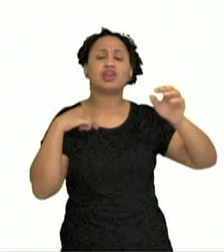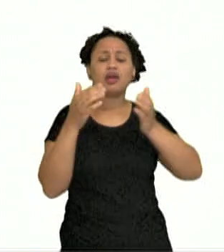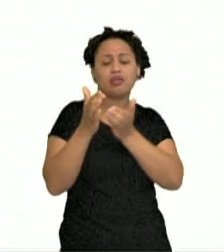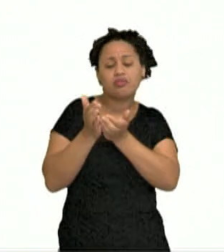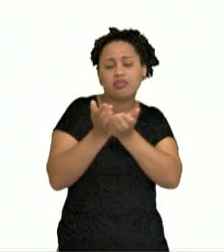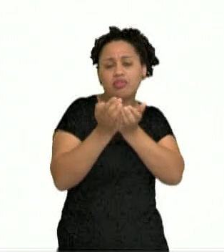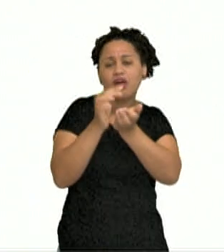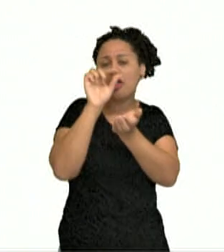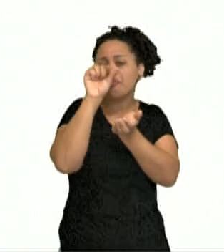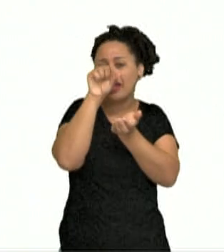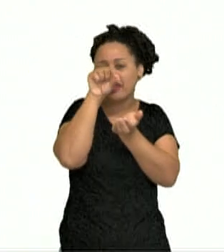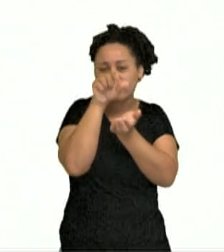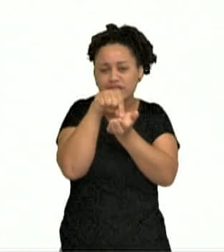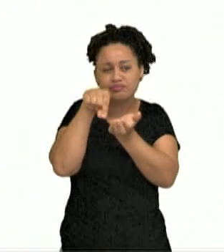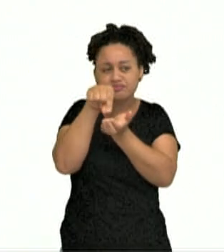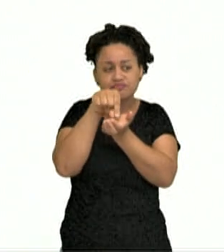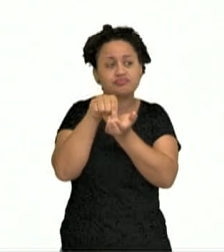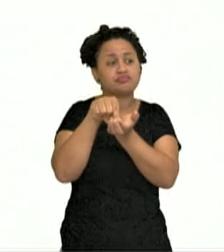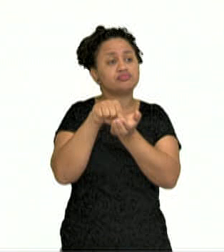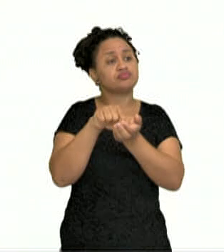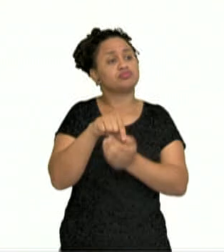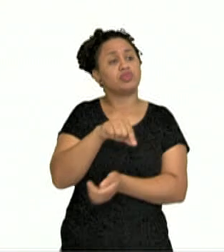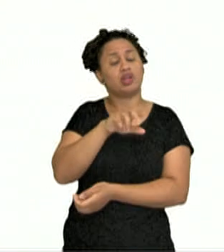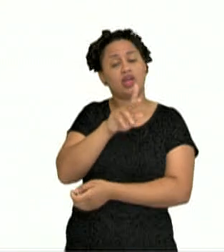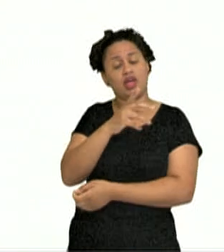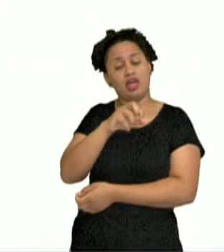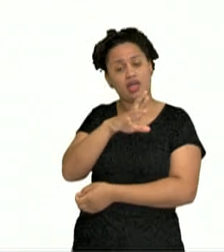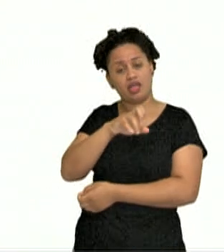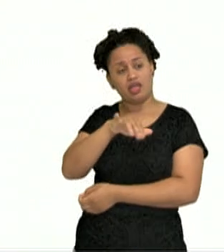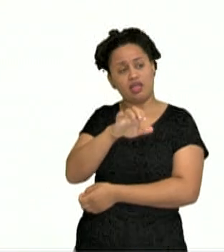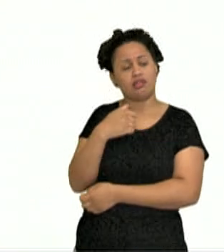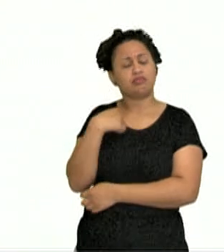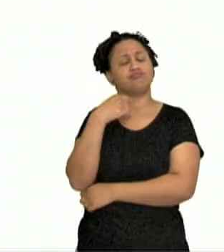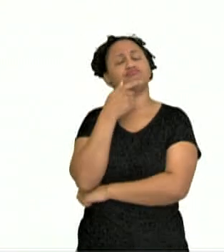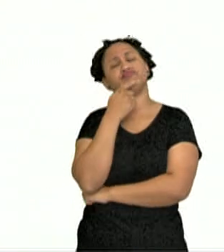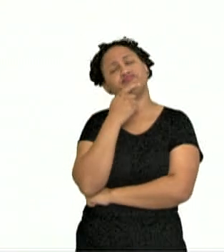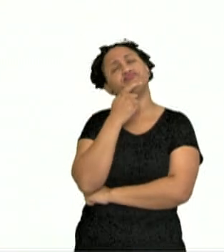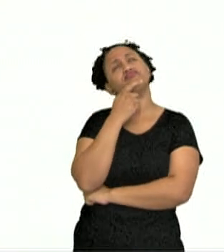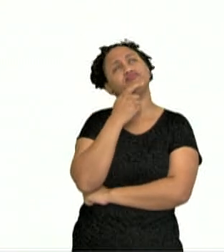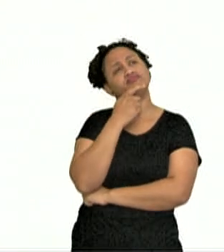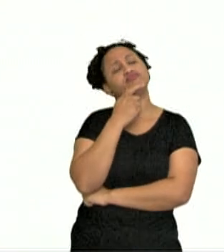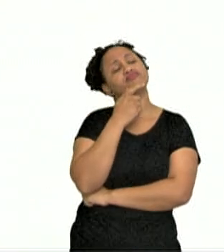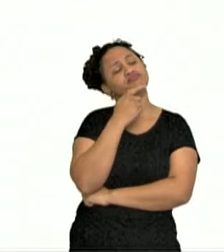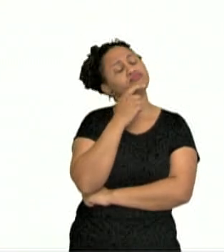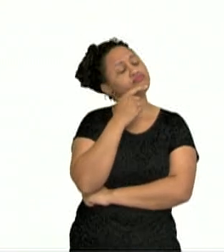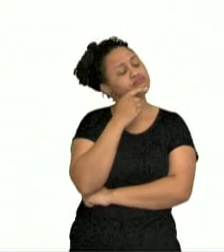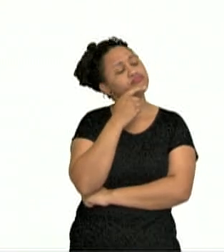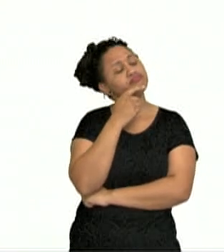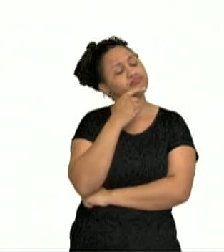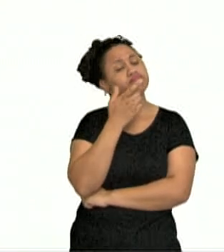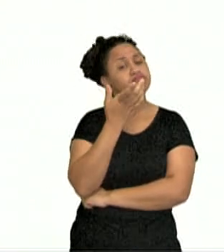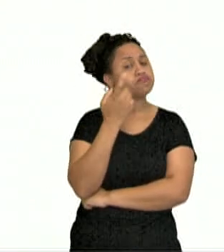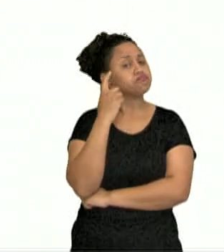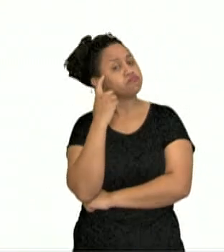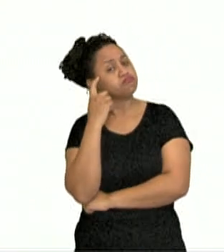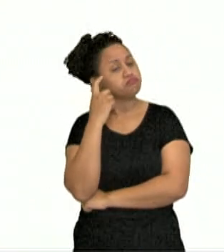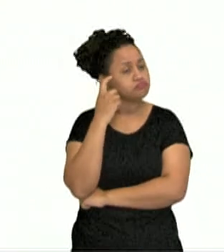passarinhos. Henrique, com a mão no queixo, olhava pensativo em direção da ilha.